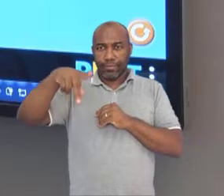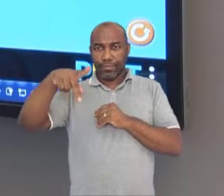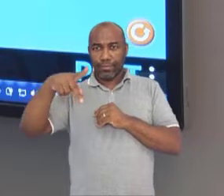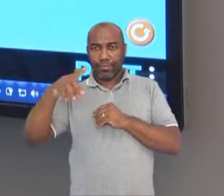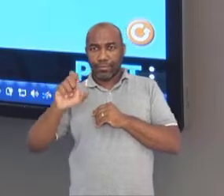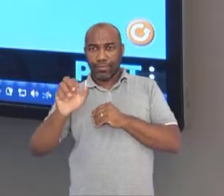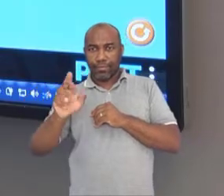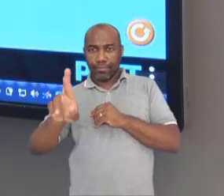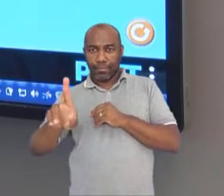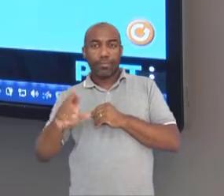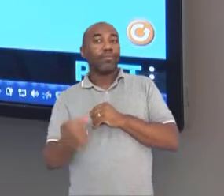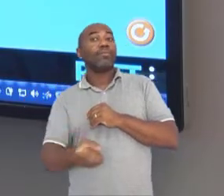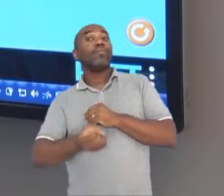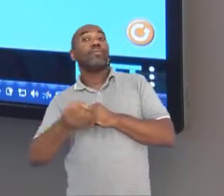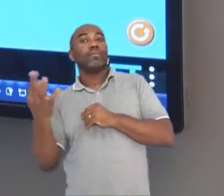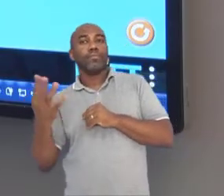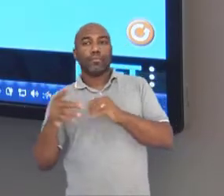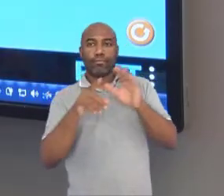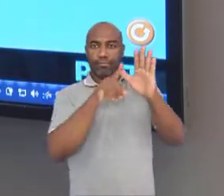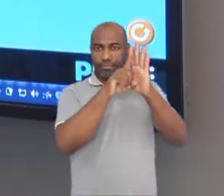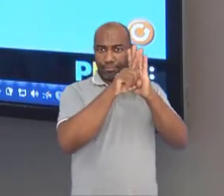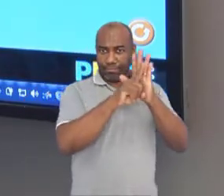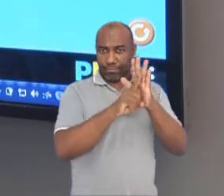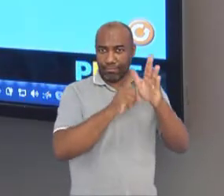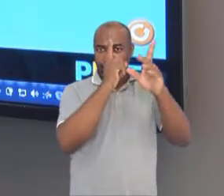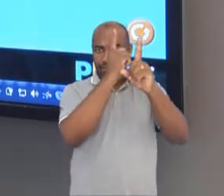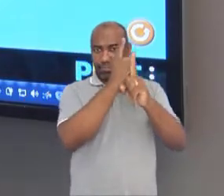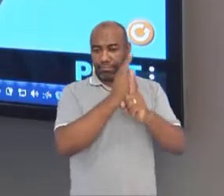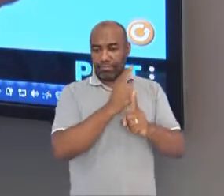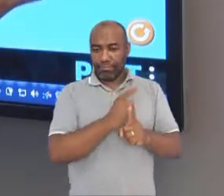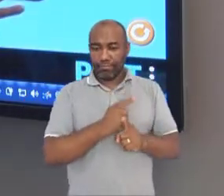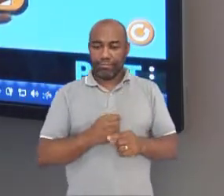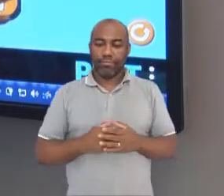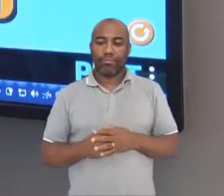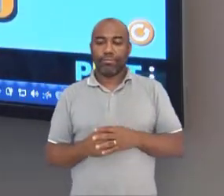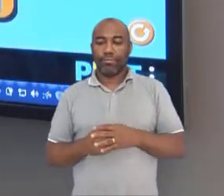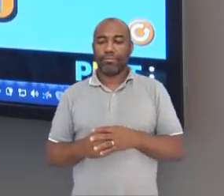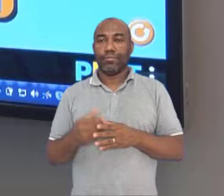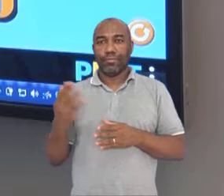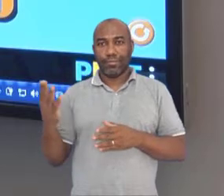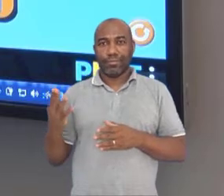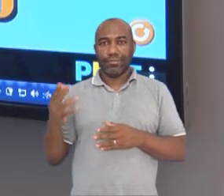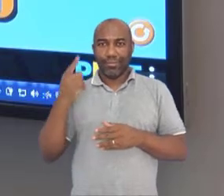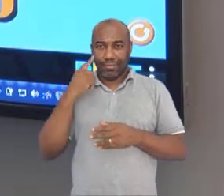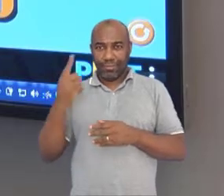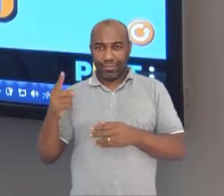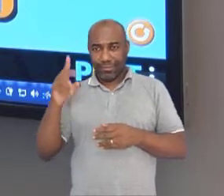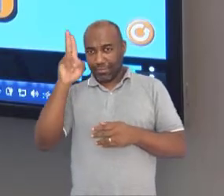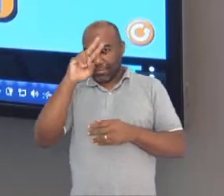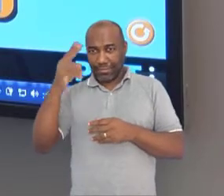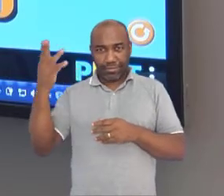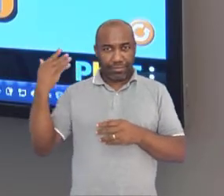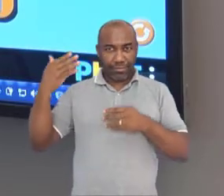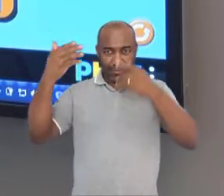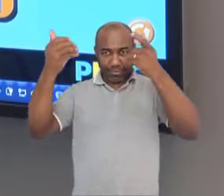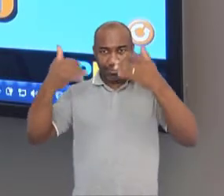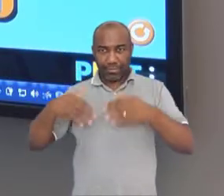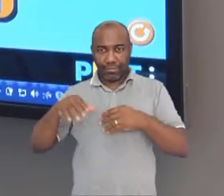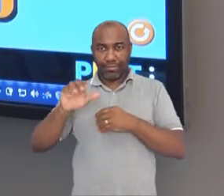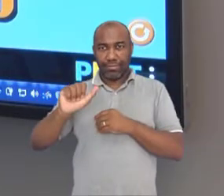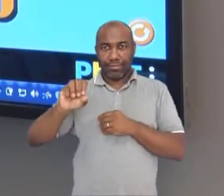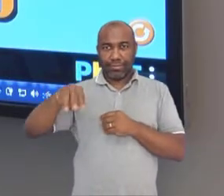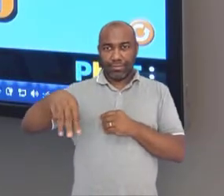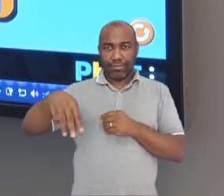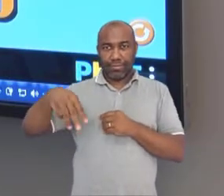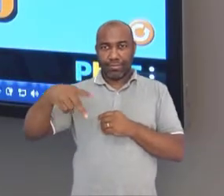corrente elétrica? É o amperímetro. Aqui está o amperímetro. Veja, ele não está